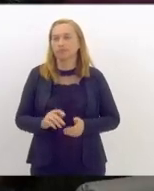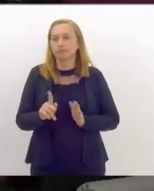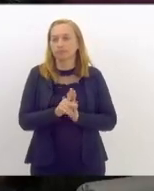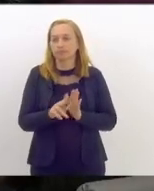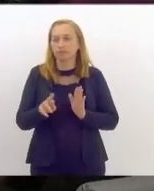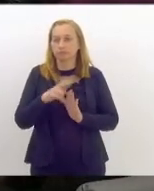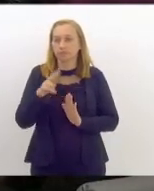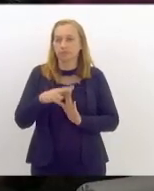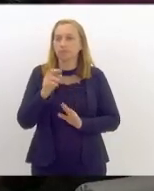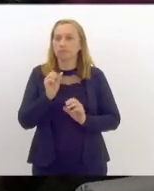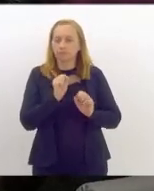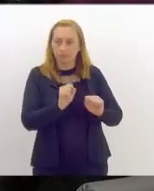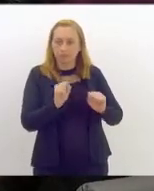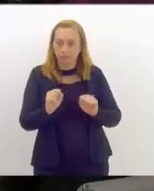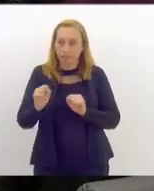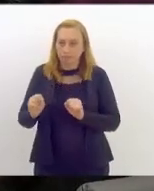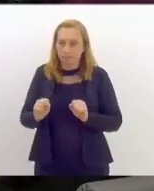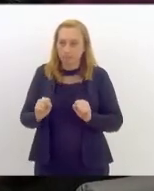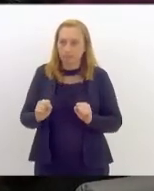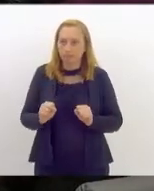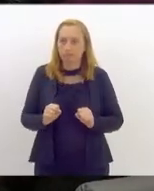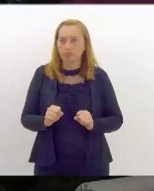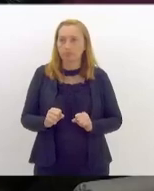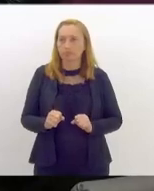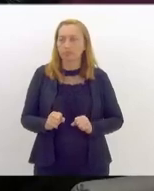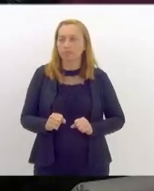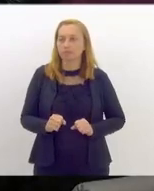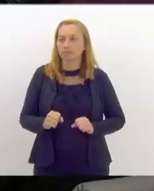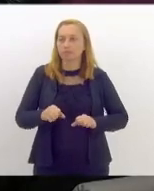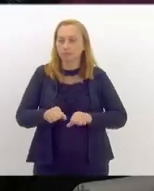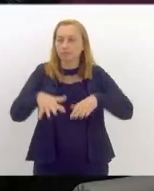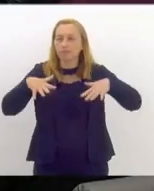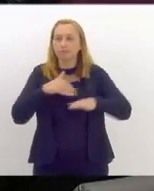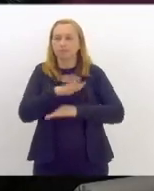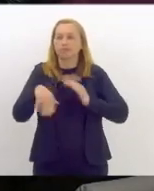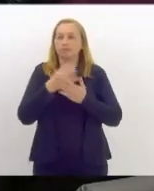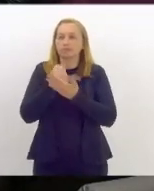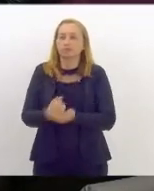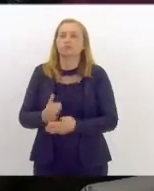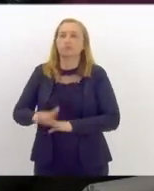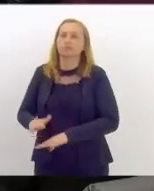projetos de resolução é possível autorização do plenário